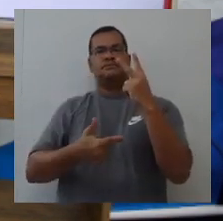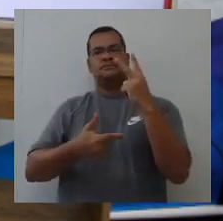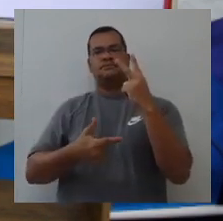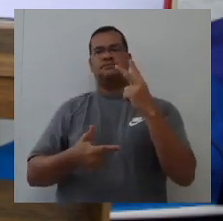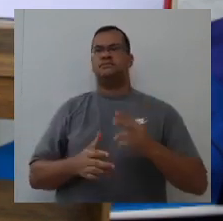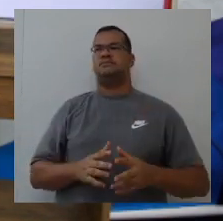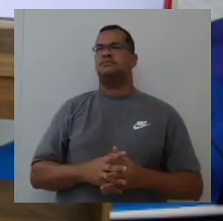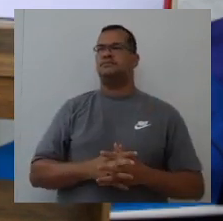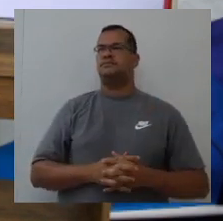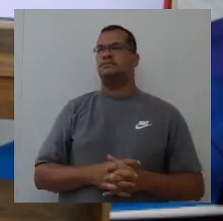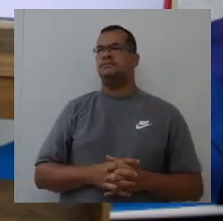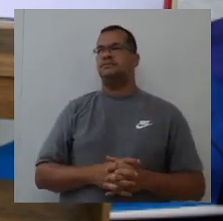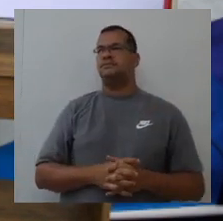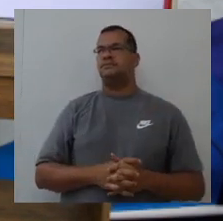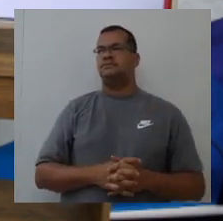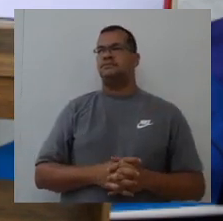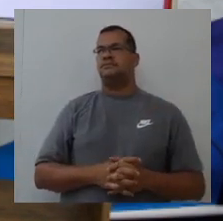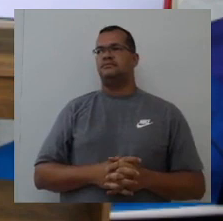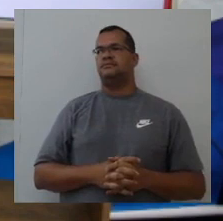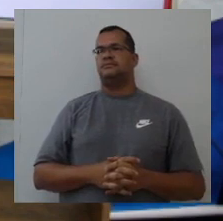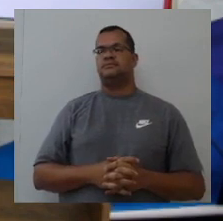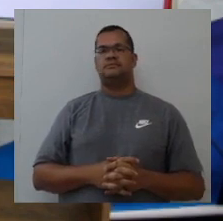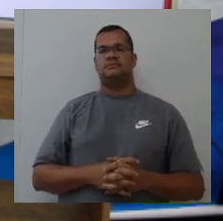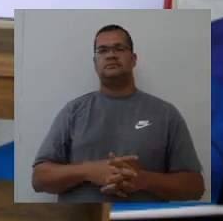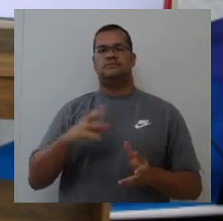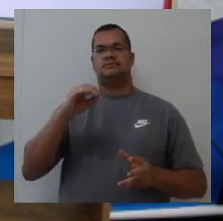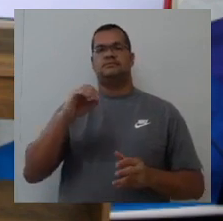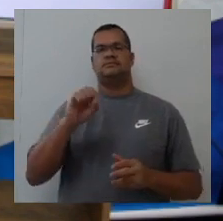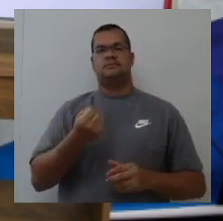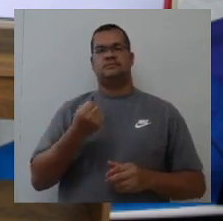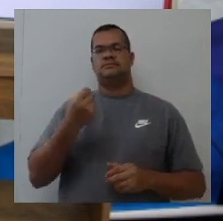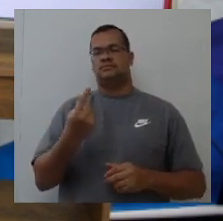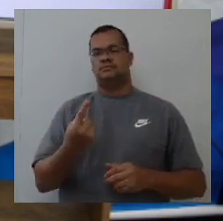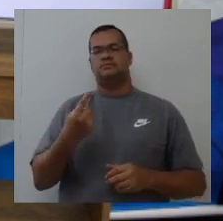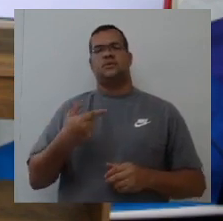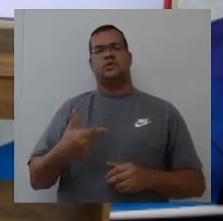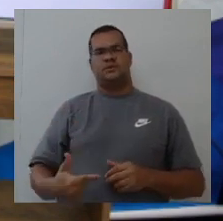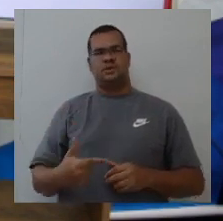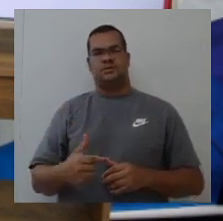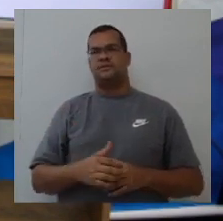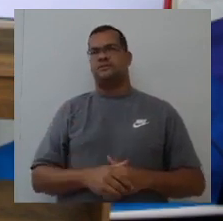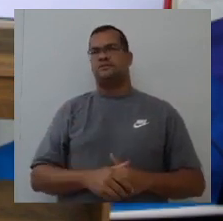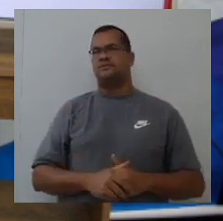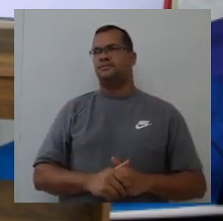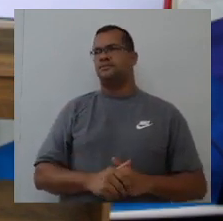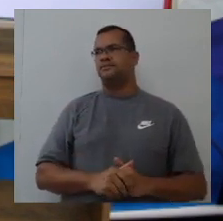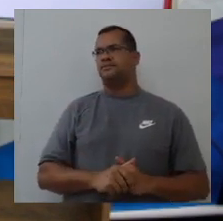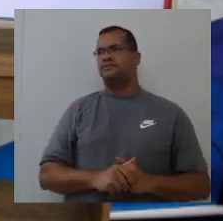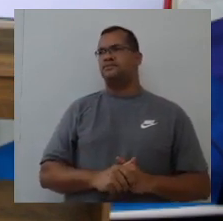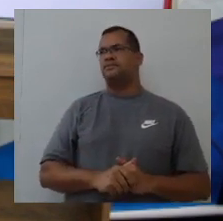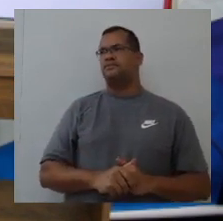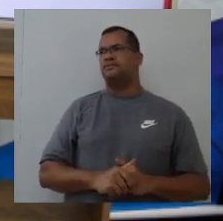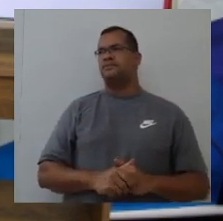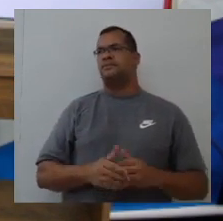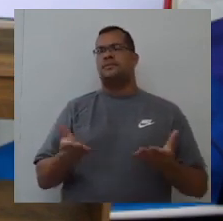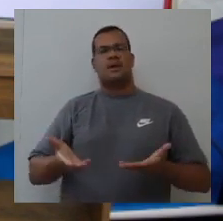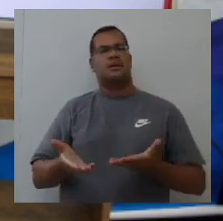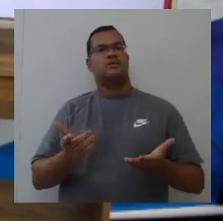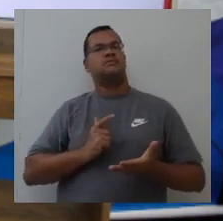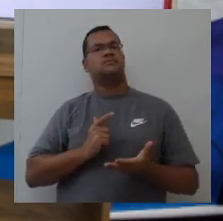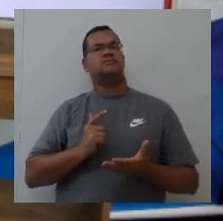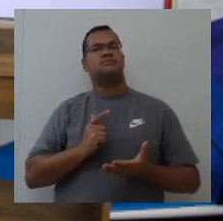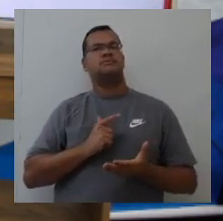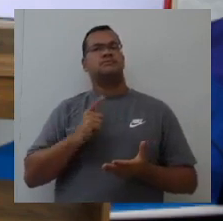3 sobre 2. Enquanto que o cosseno é meio. 1 sobre 2. Olha, eu tenho essa razão e essa